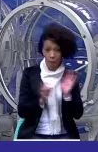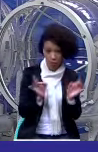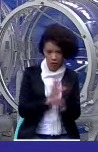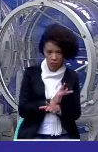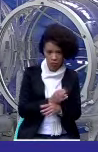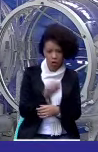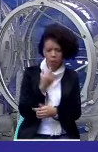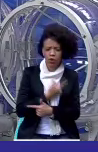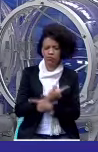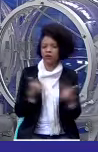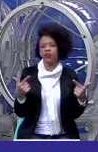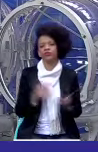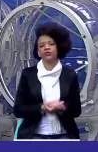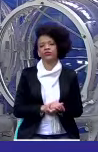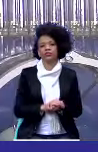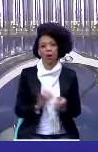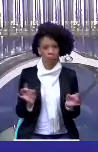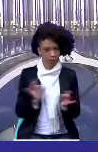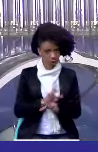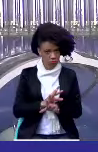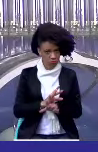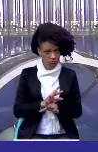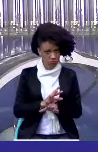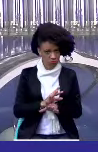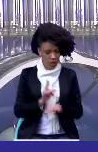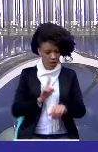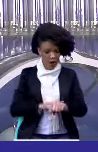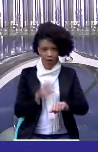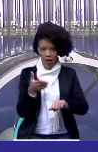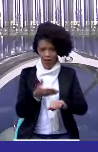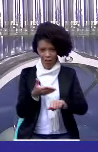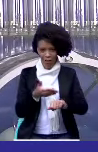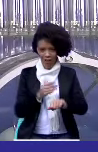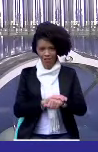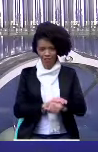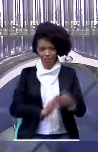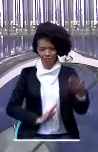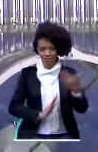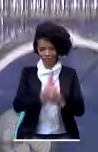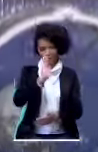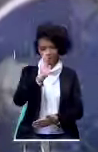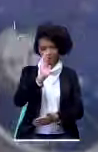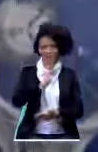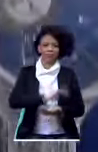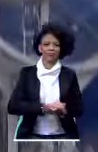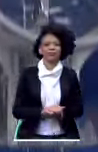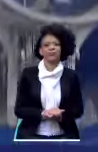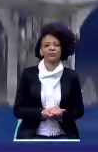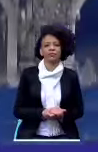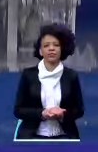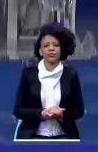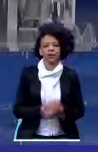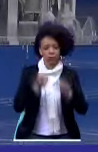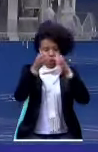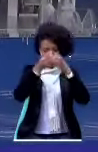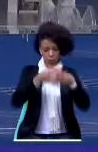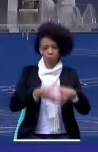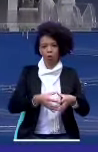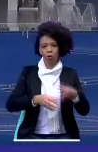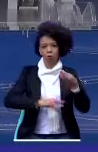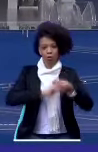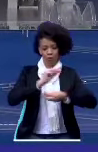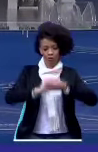você que apostou. Vamos começar, bolas posicionadas. A hora é agora. Valendo! Globo